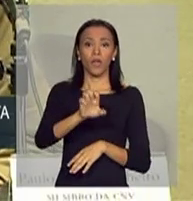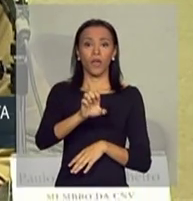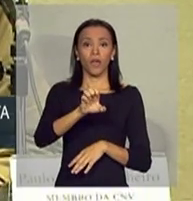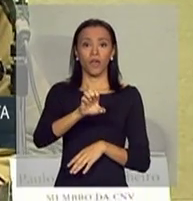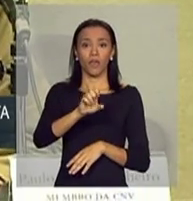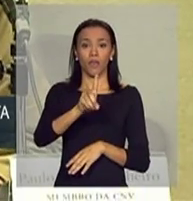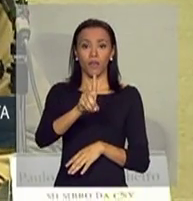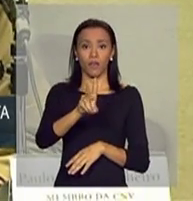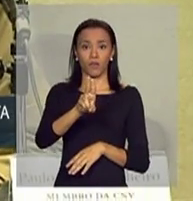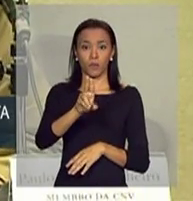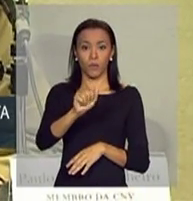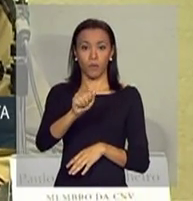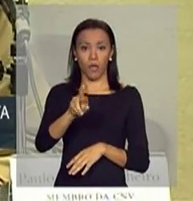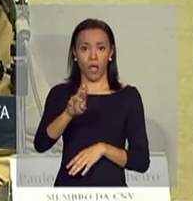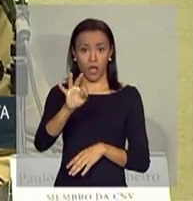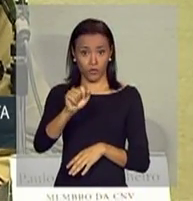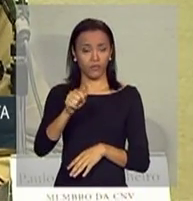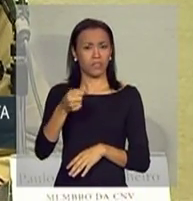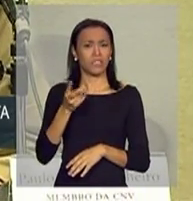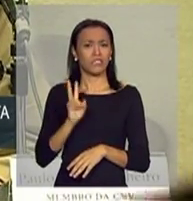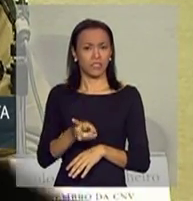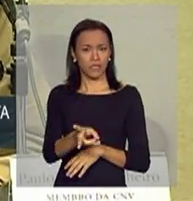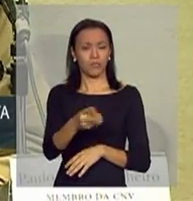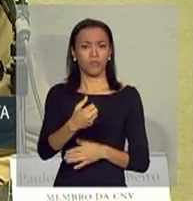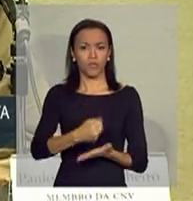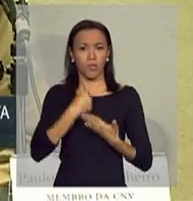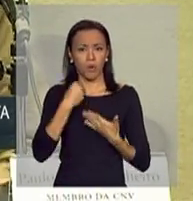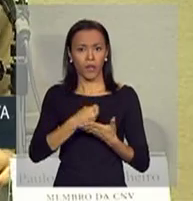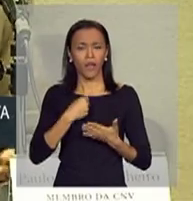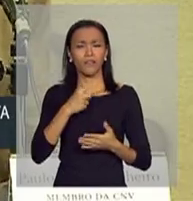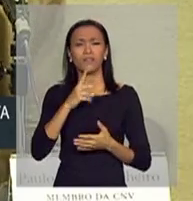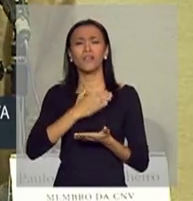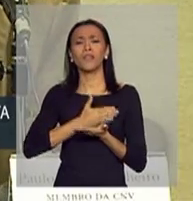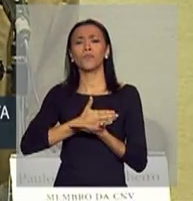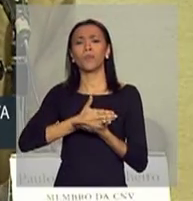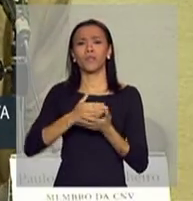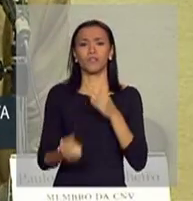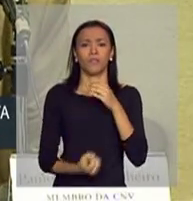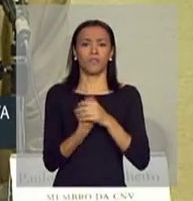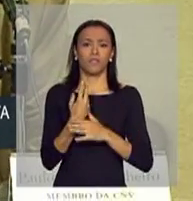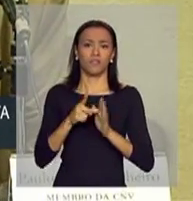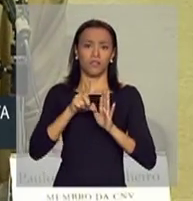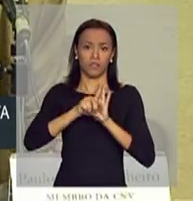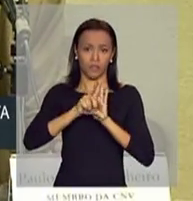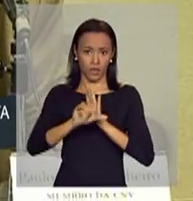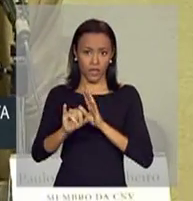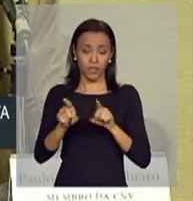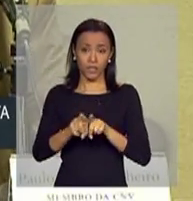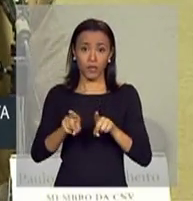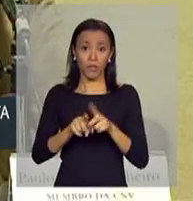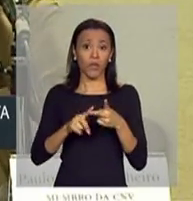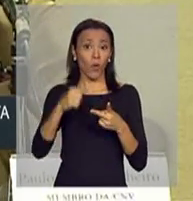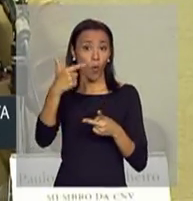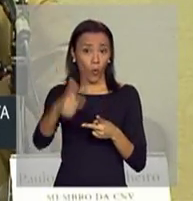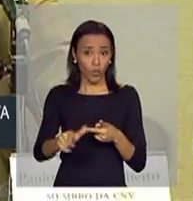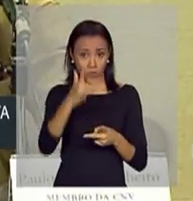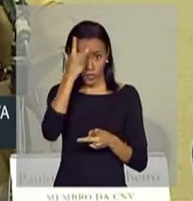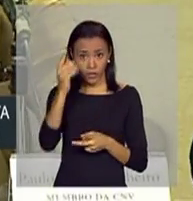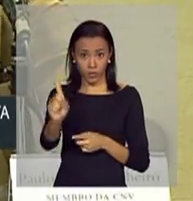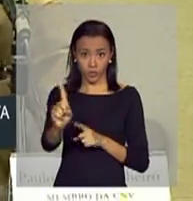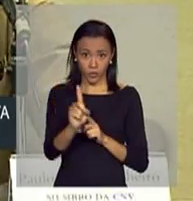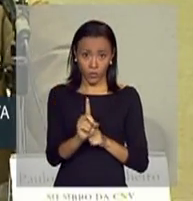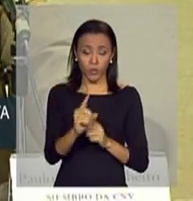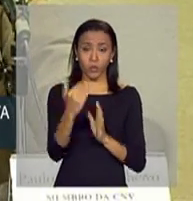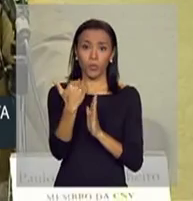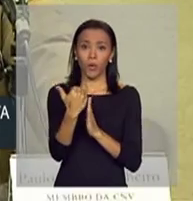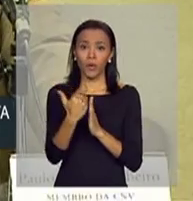assistido desde a elaboração da lei e é o diretor justamente do Programa de Memória e Justiça do Centro